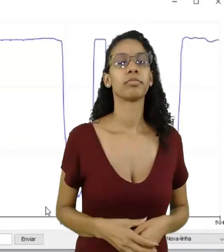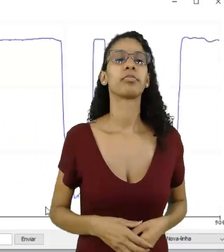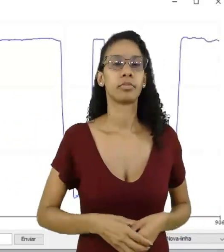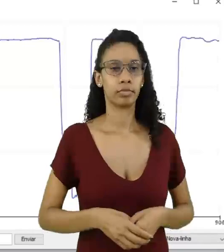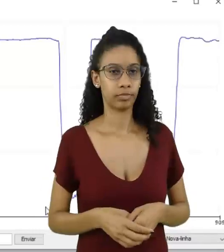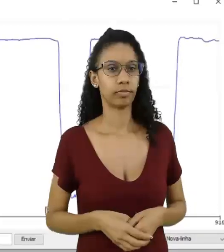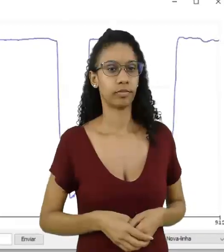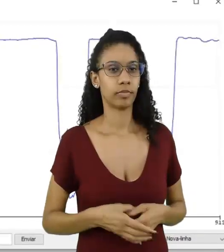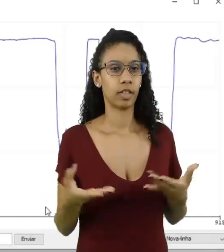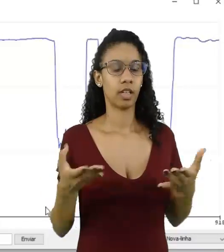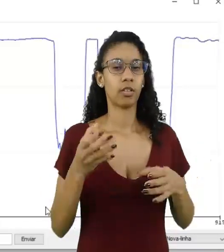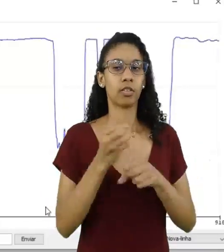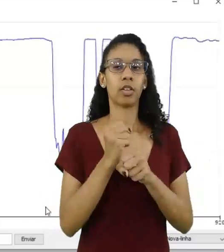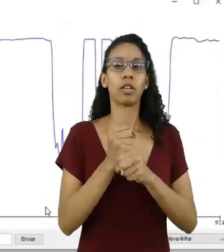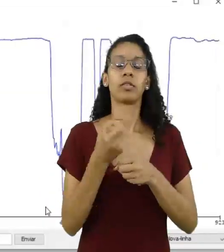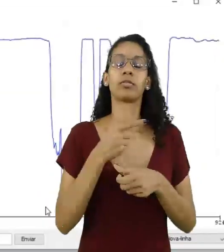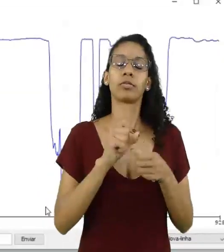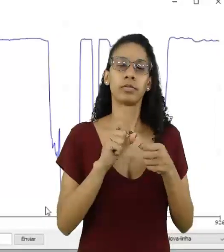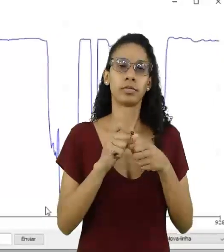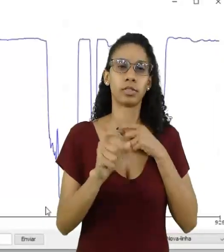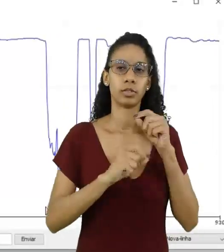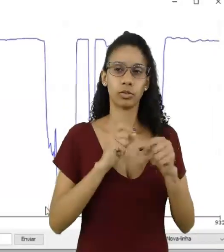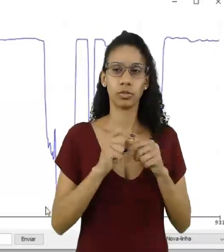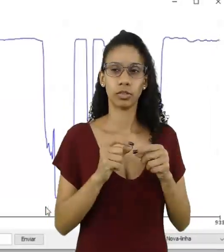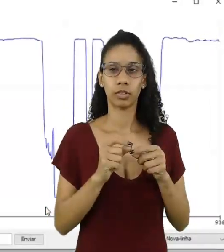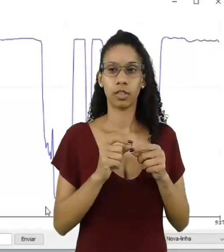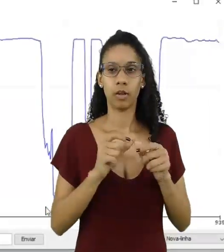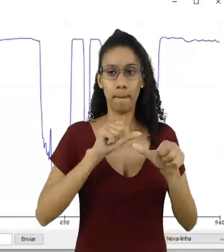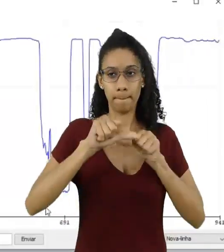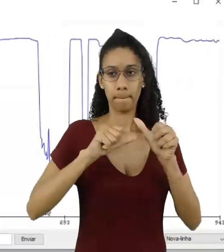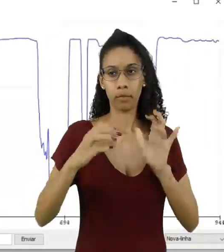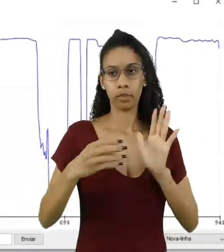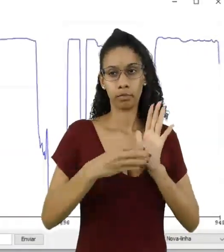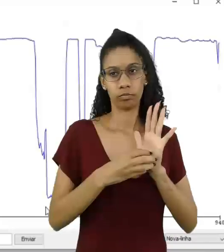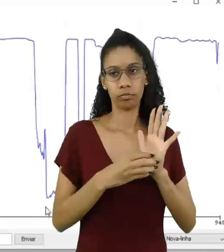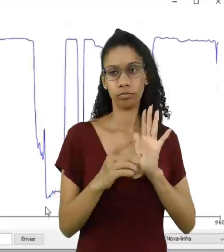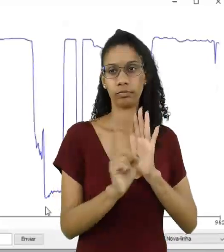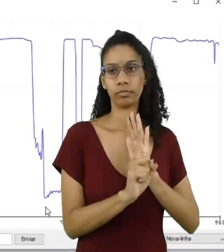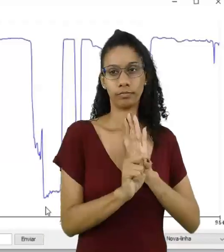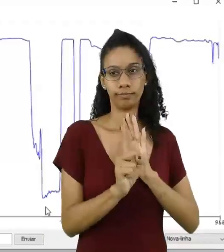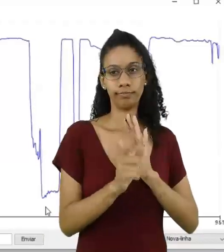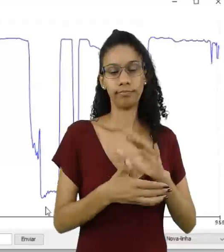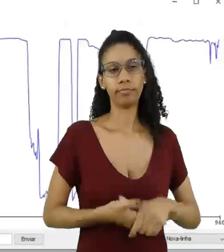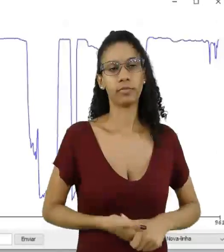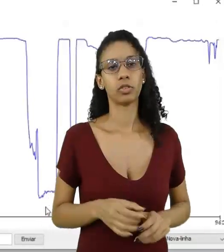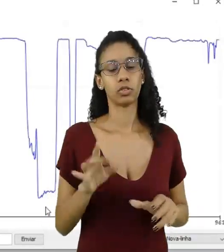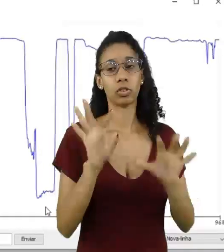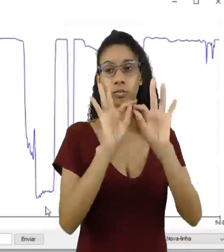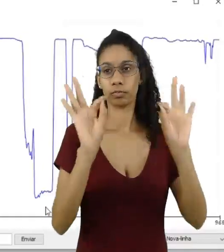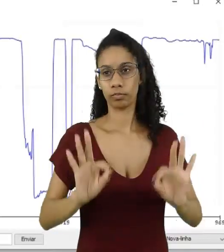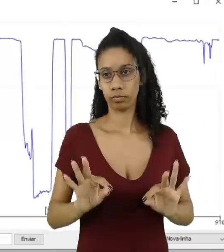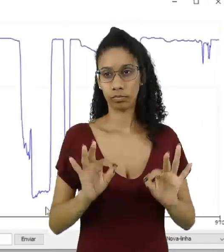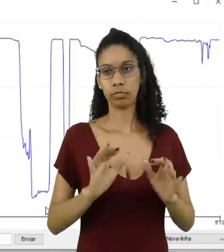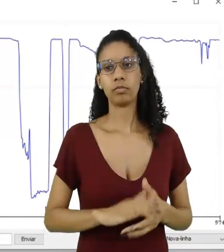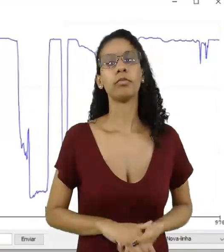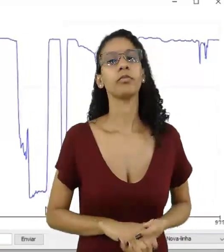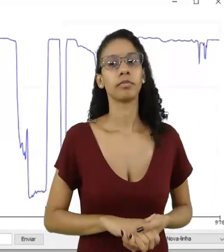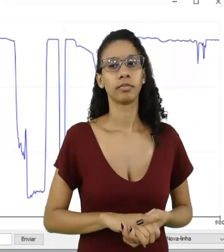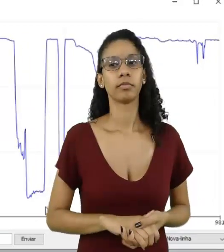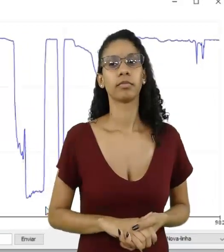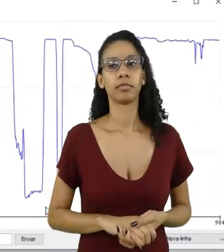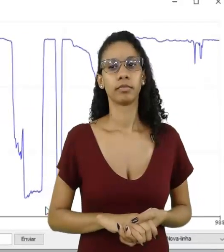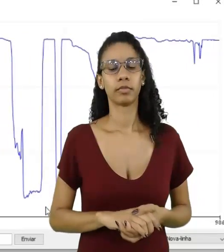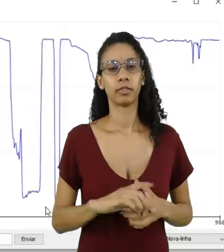fazer a montagem agora do mesmo circuito. Eu não vou mudar o código, mesma coisa, só vou mudar o circuito. Vou utilizar o